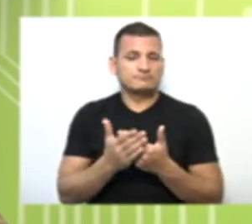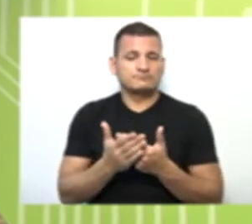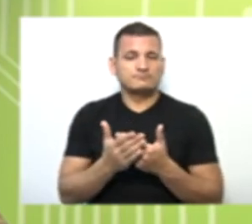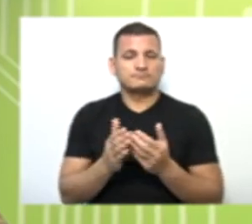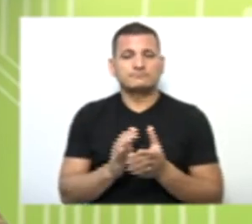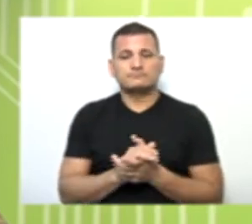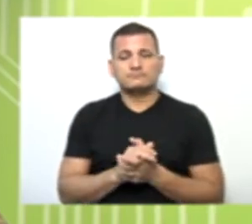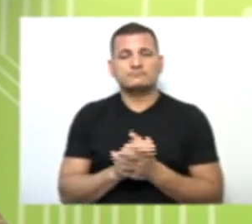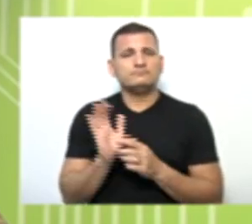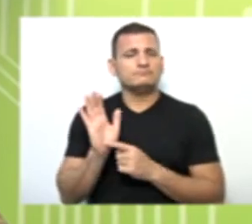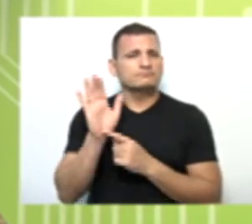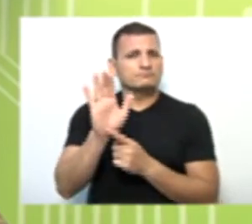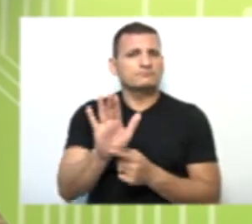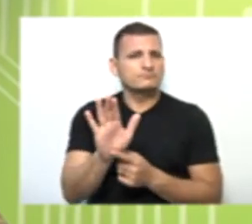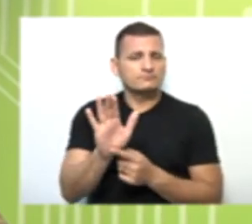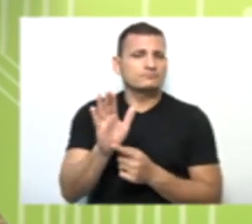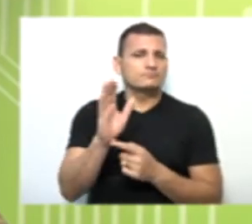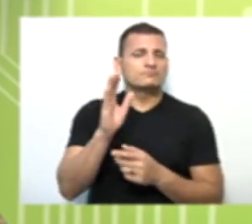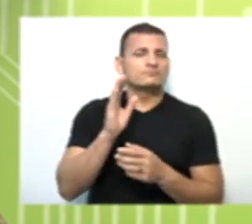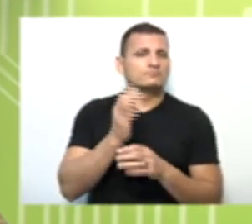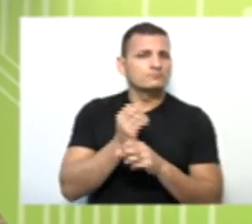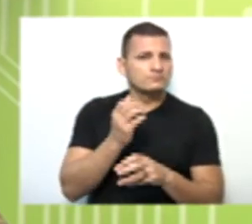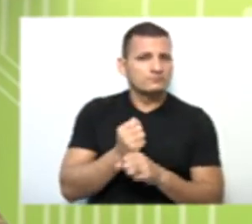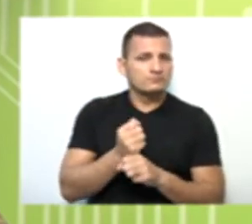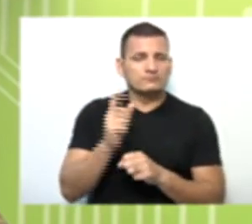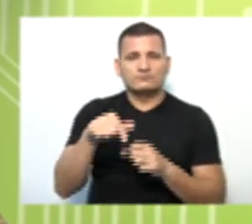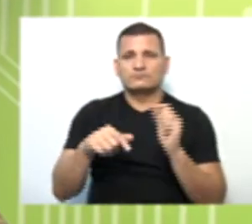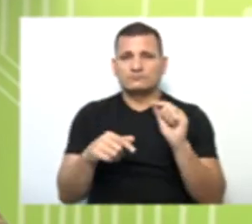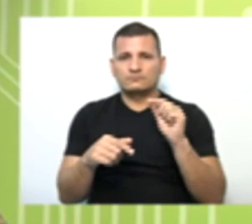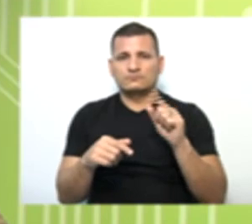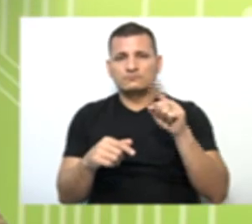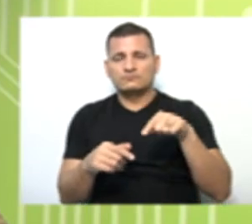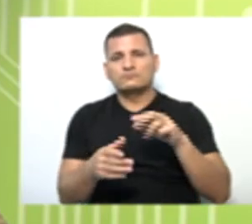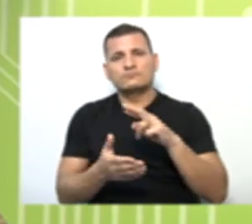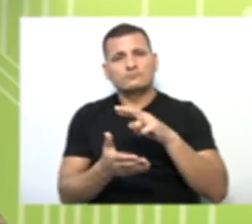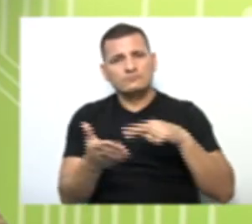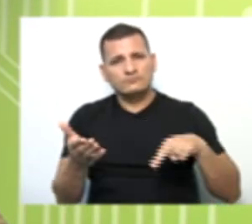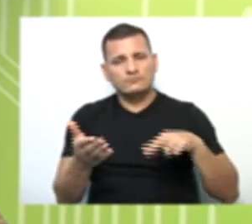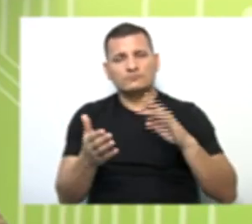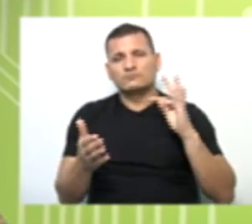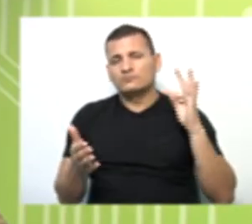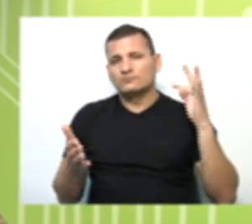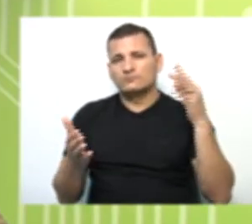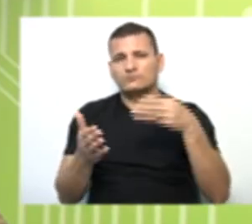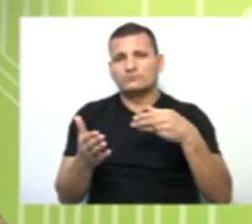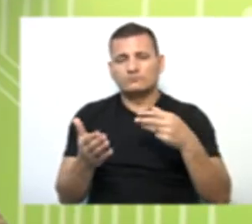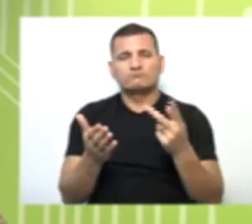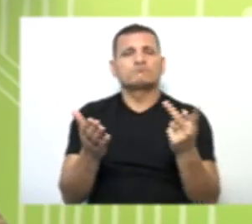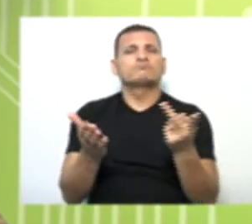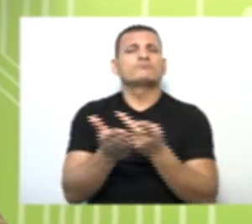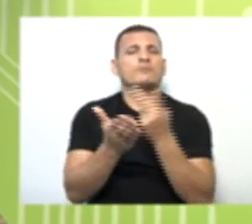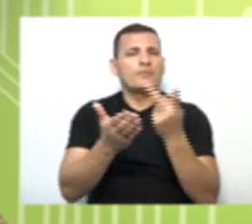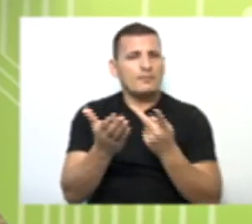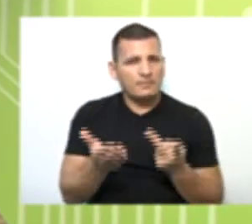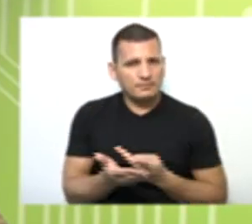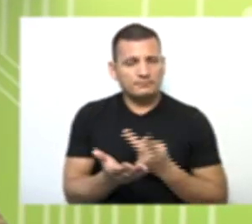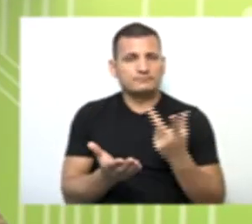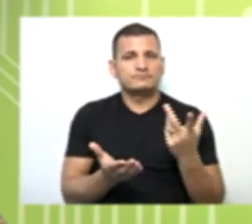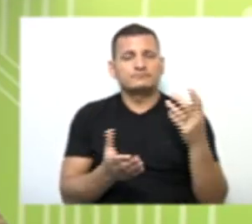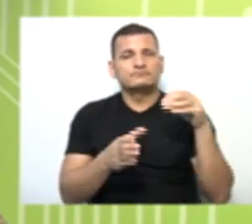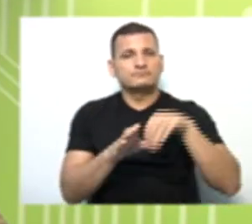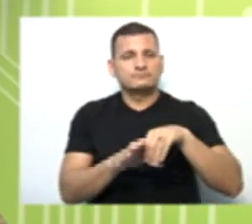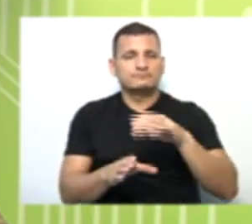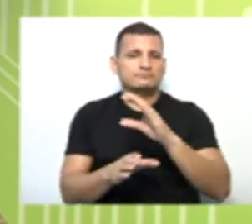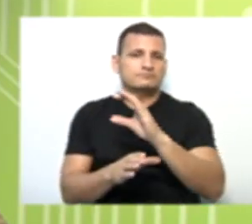as demonstrações contábeis, que é o quê? Que é o relatório de todos esses fatos que aconteceram